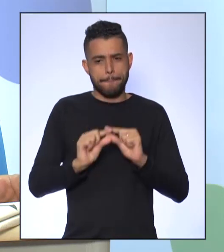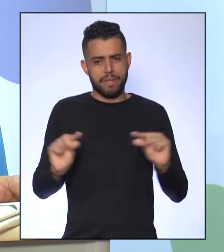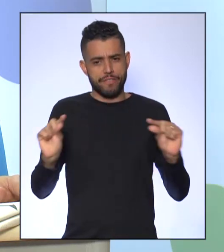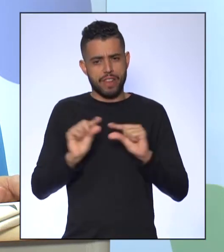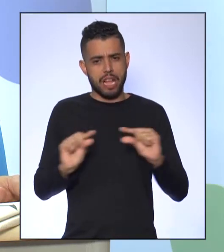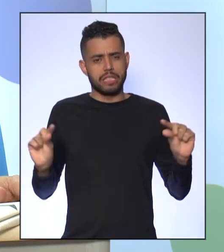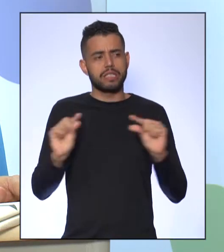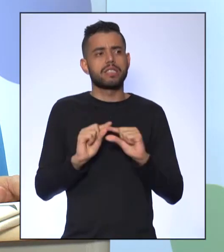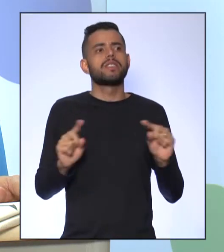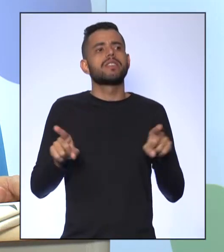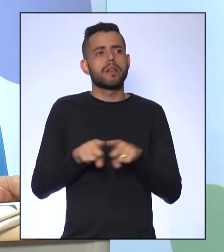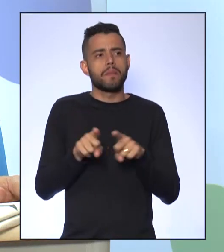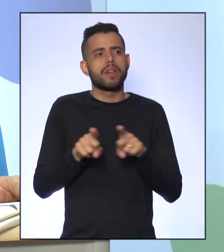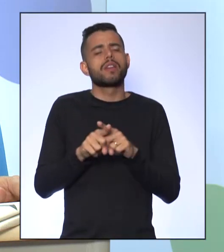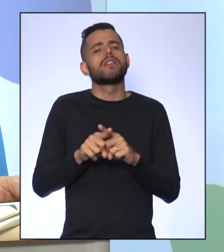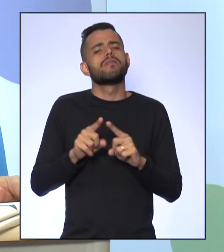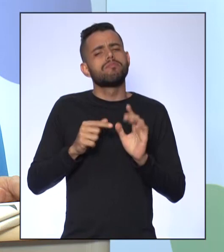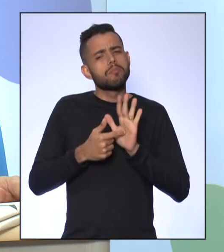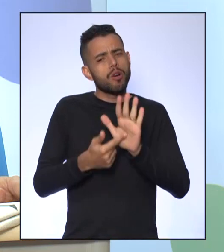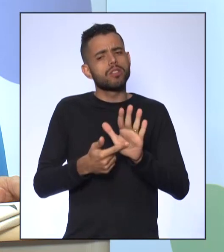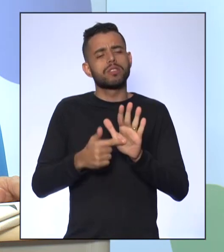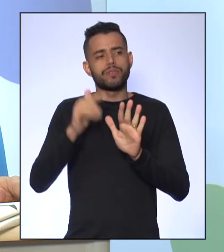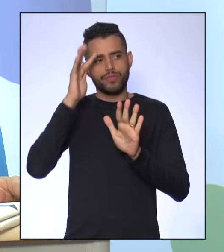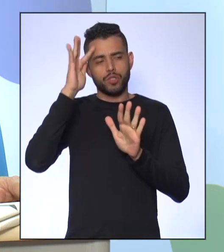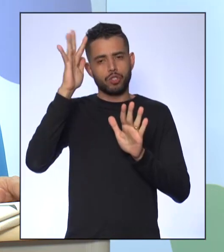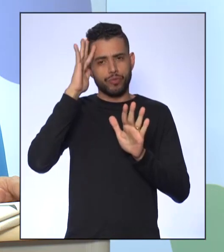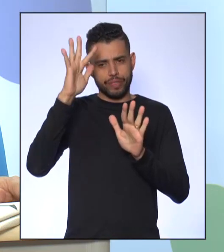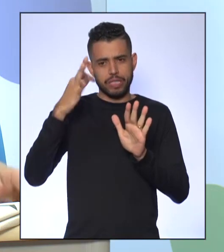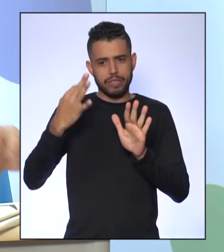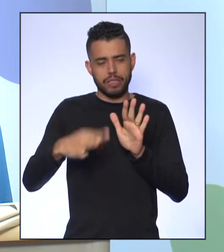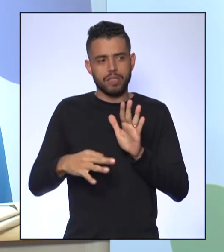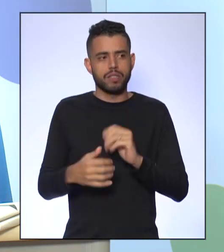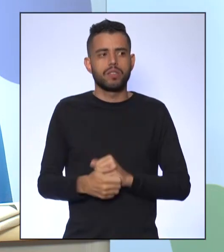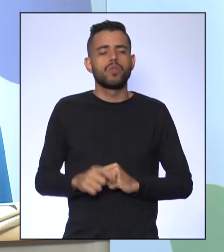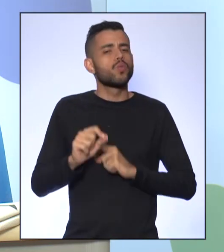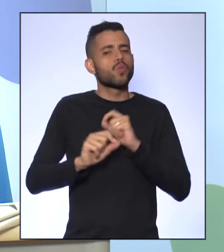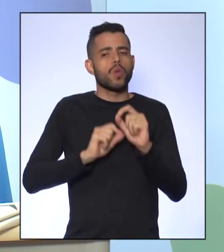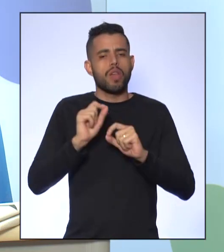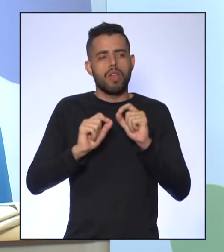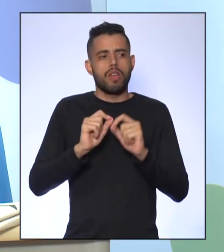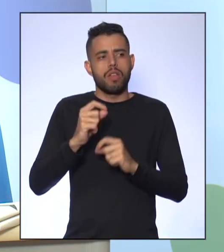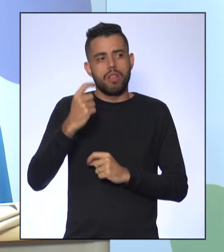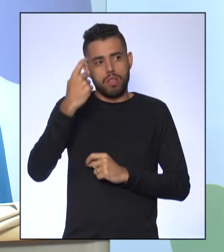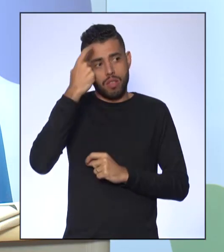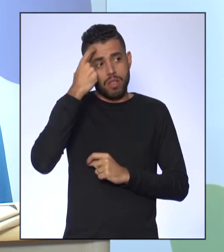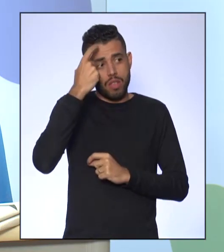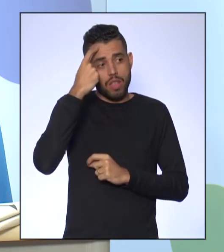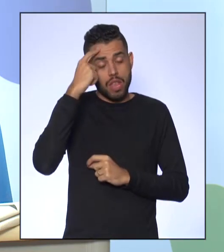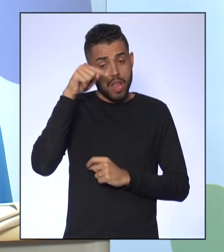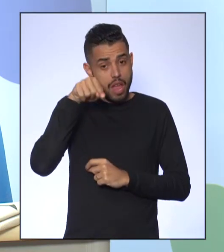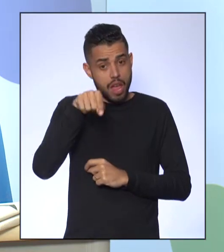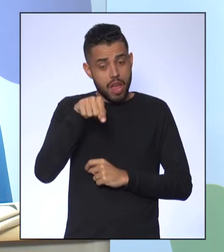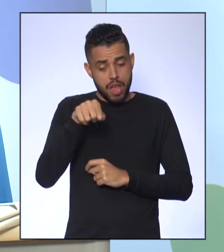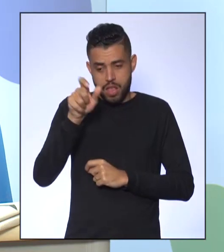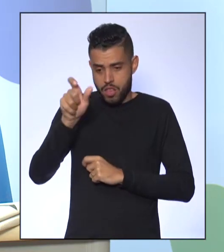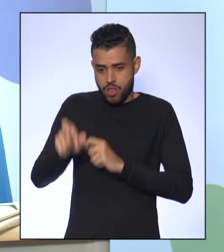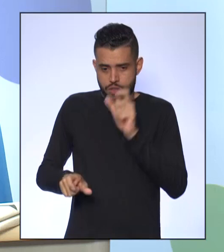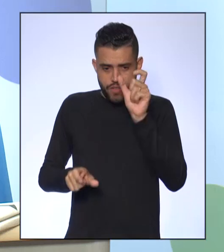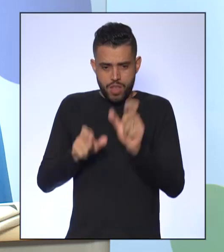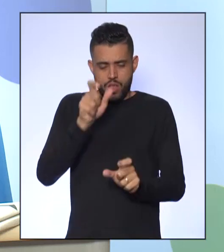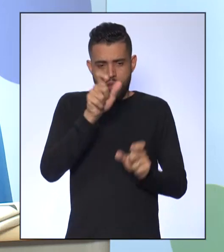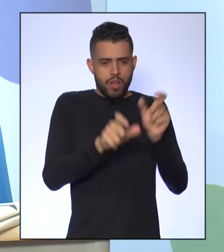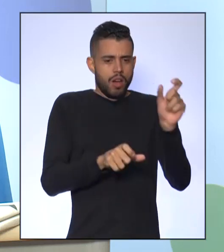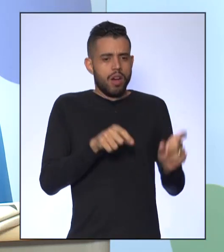também traz uma imagem da filosofia, tá certo? Que é a imagem do quê? Daquele indivíduo, daquela